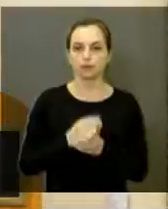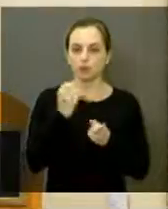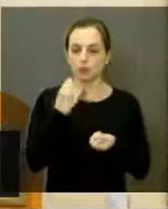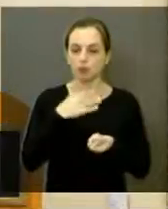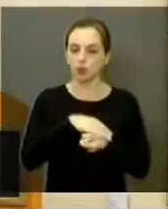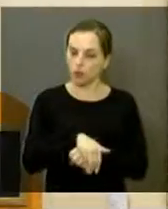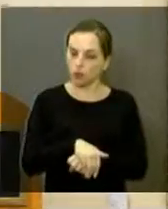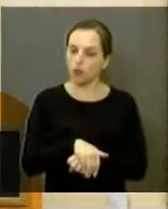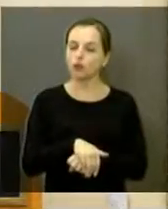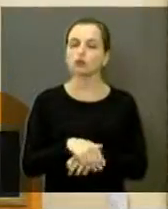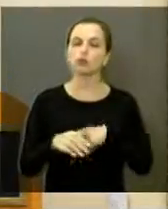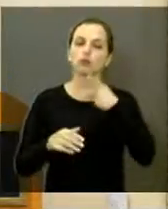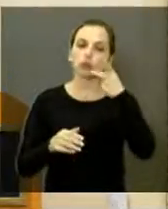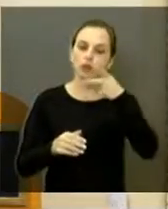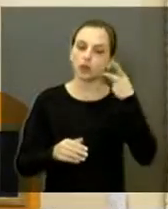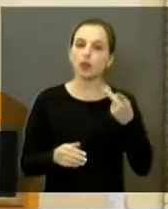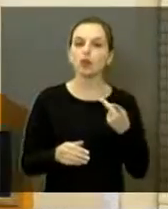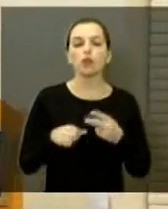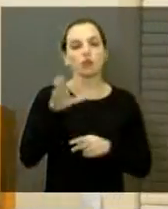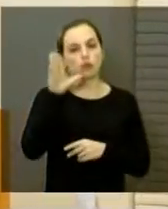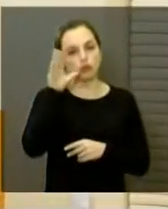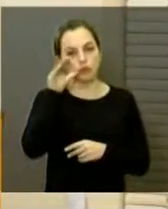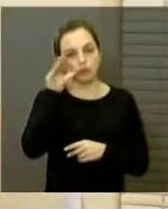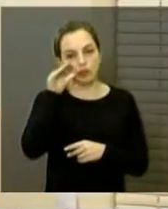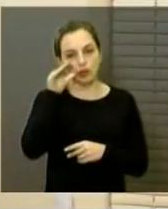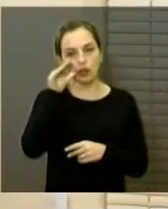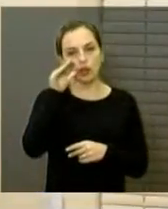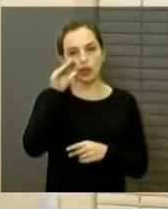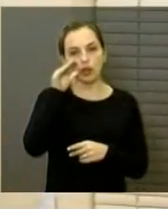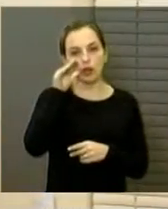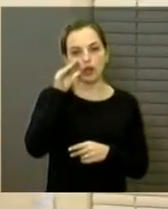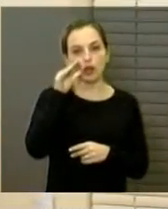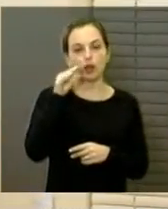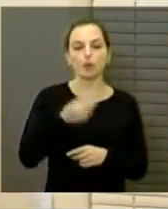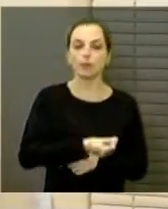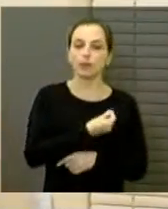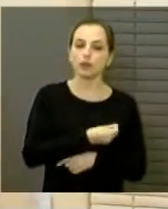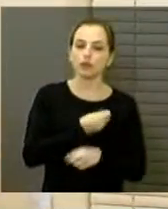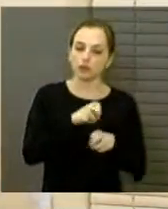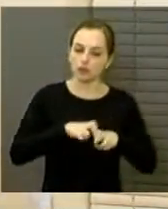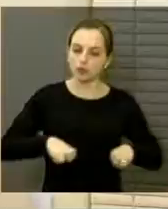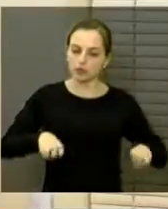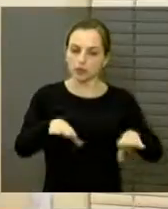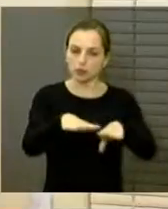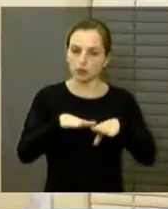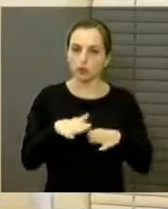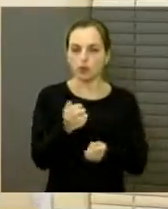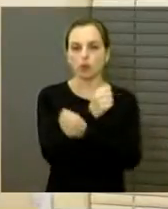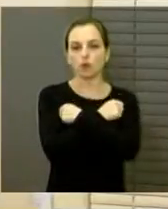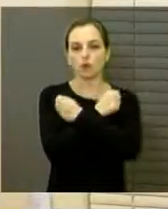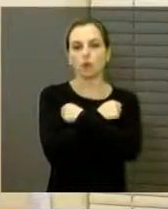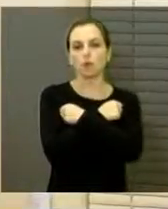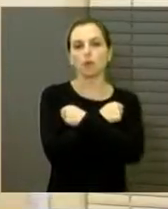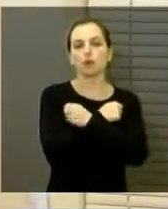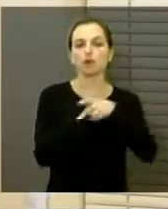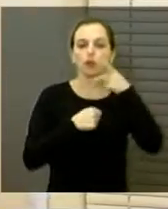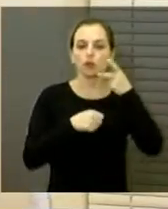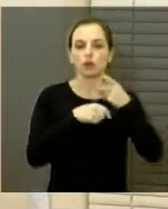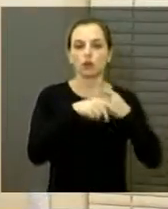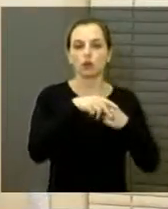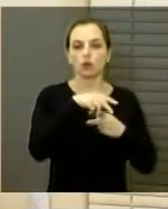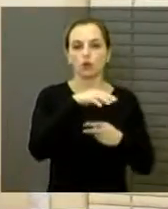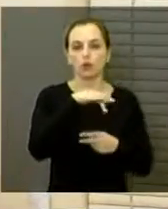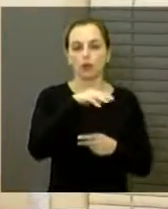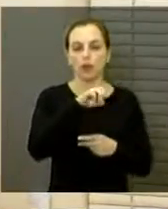Boa noite, senhores vereadores, funcionários, presentes aqui no plenário. Mandar um abraço especial ao vereador Toninho do Mel, ao vereador Leite, que